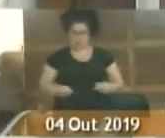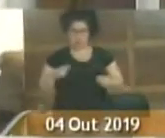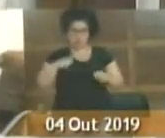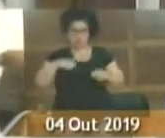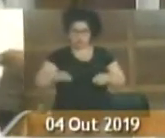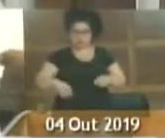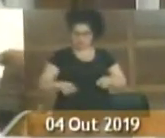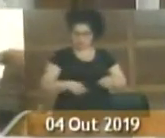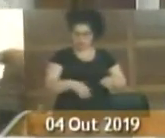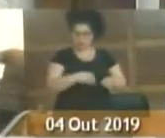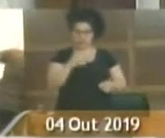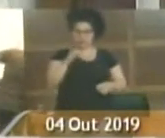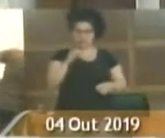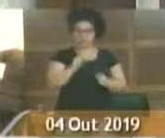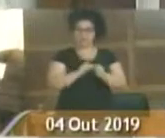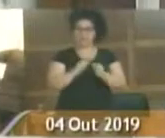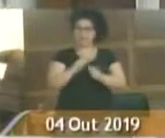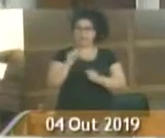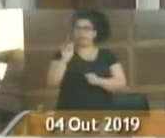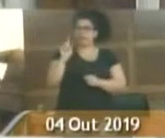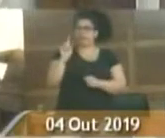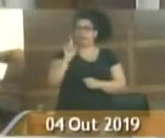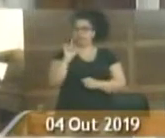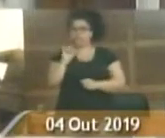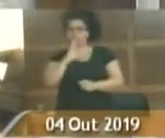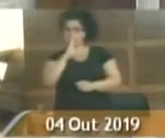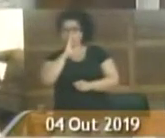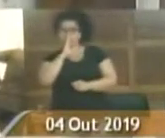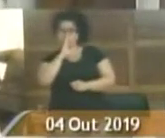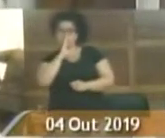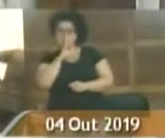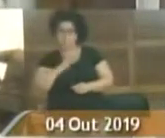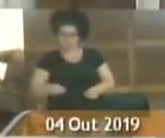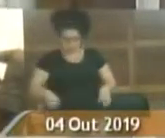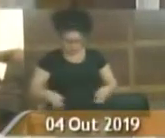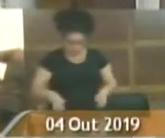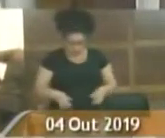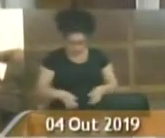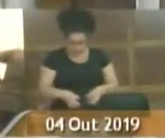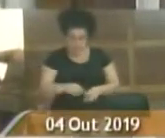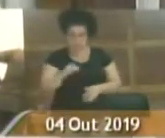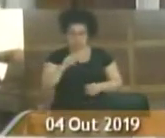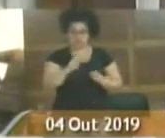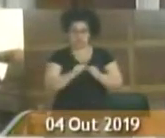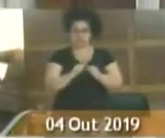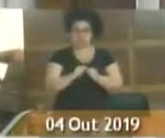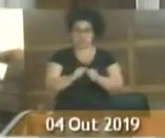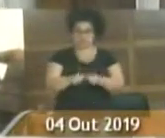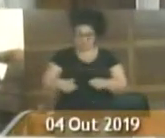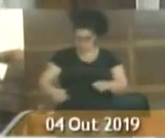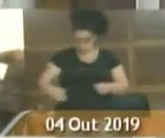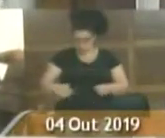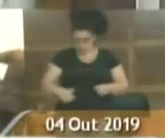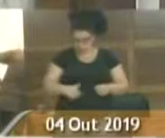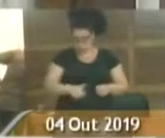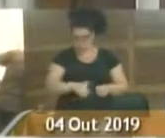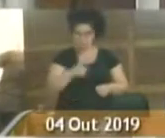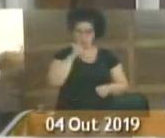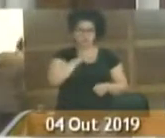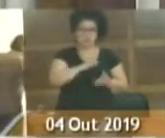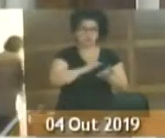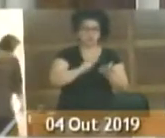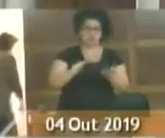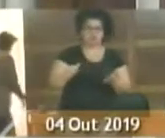tem que ficar 15 dias lá com aquele ponto. Se eu faço laser nele, eu consigo tirar esse